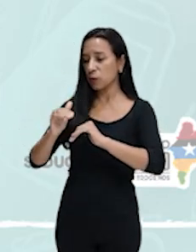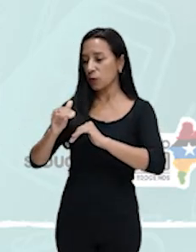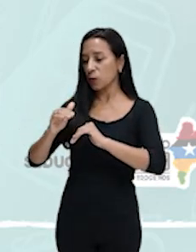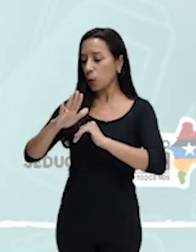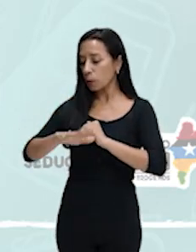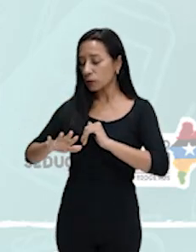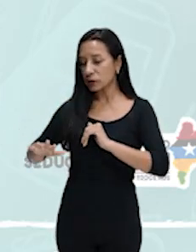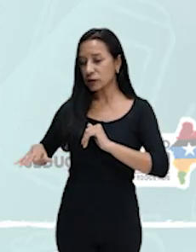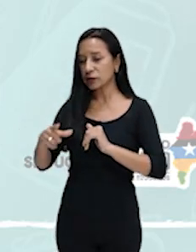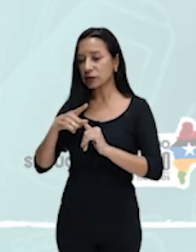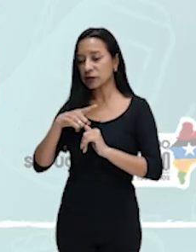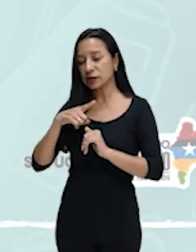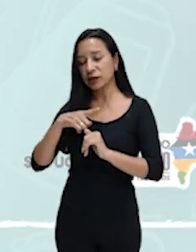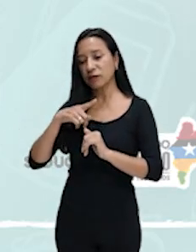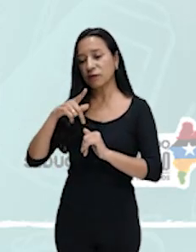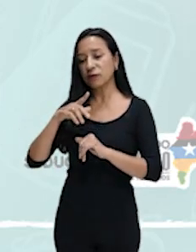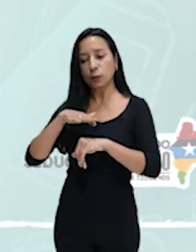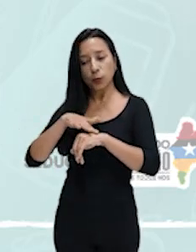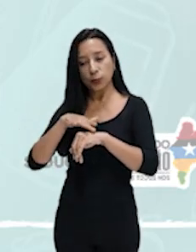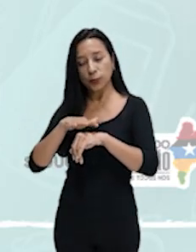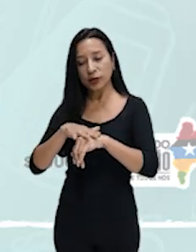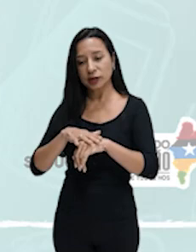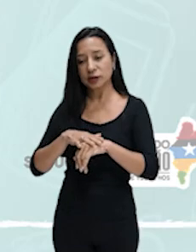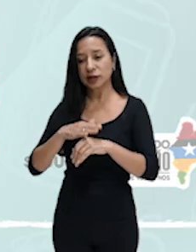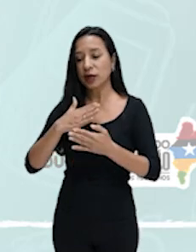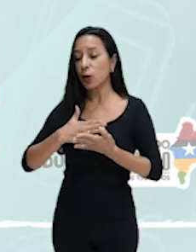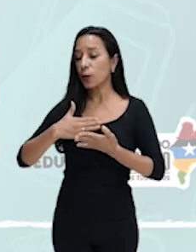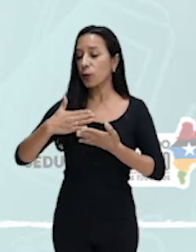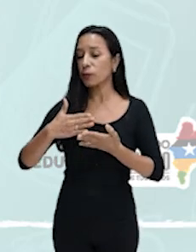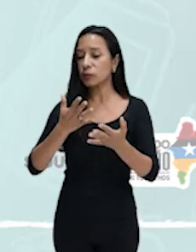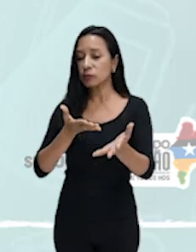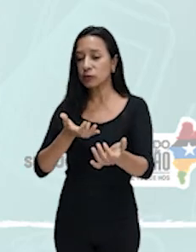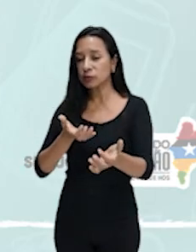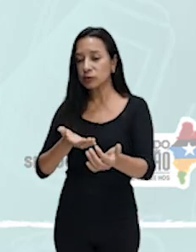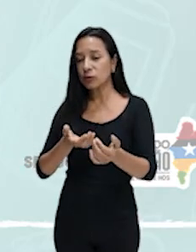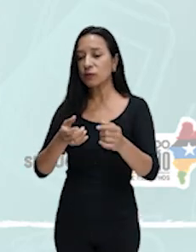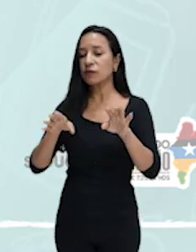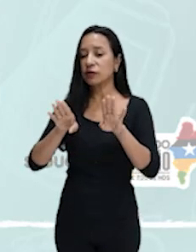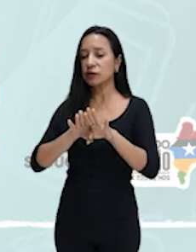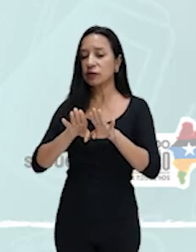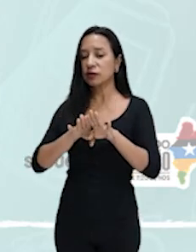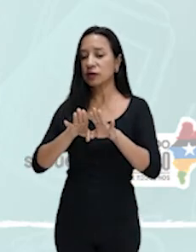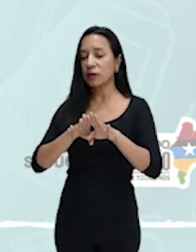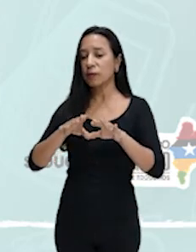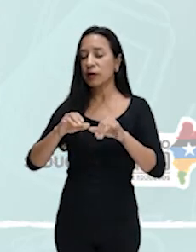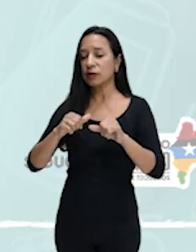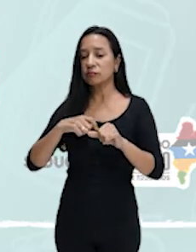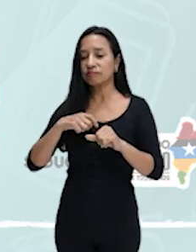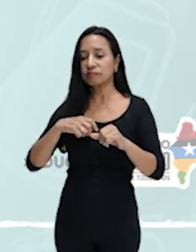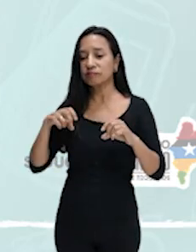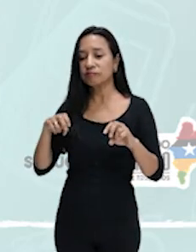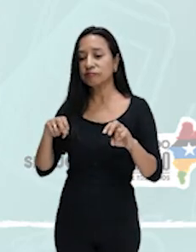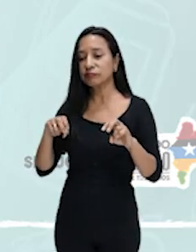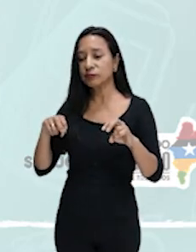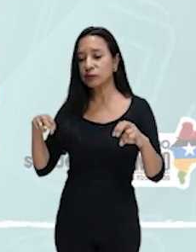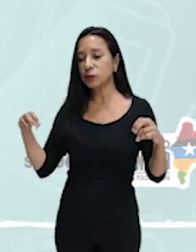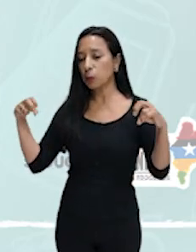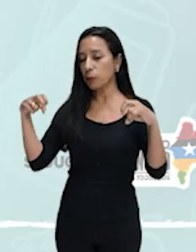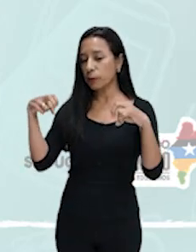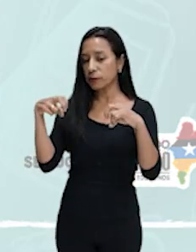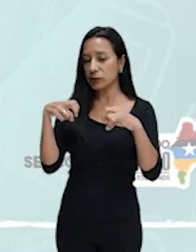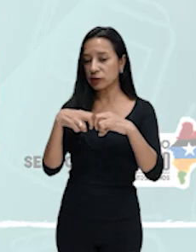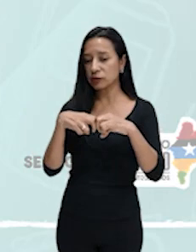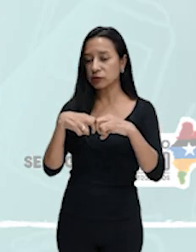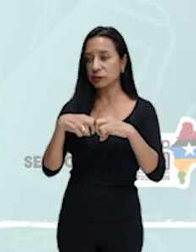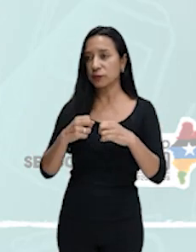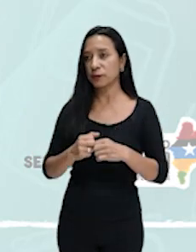anos, ela teve poliomielite. Quando ela iniciou, né, a sua adolescência lá, por volta dos 18 anos, a sua juventude, sofreu um